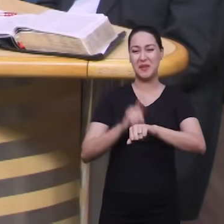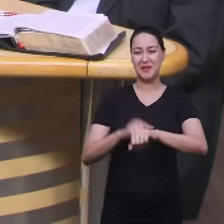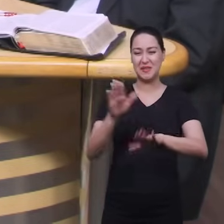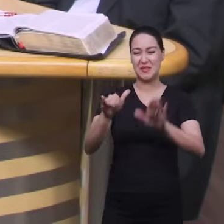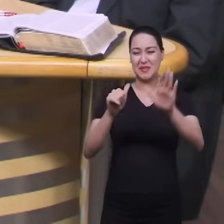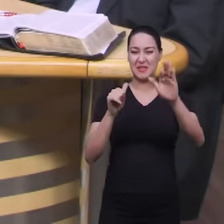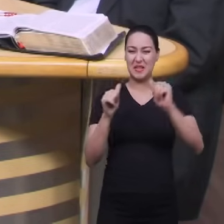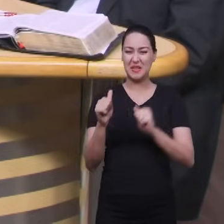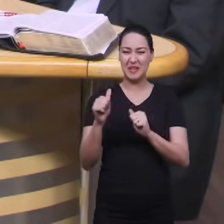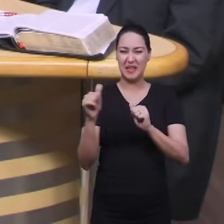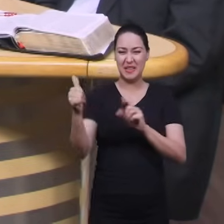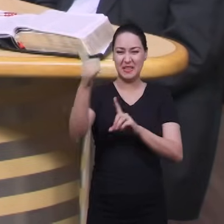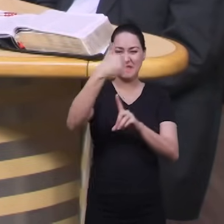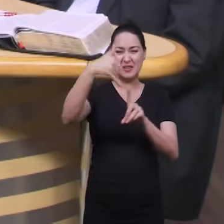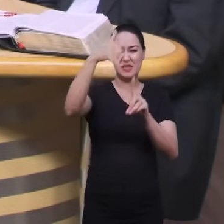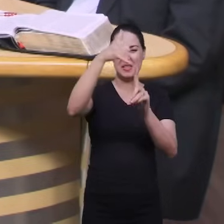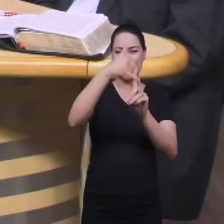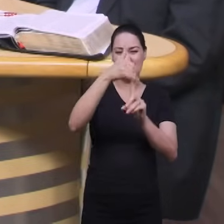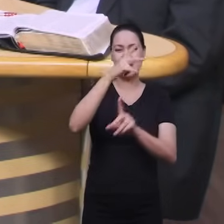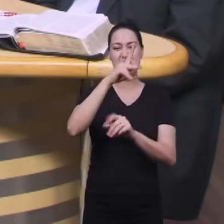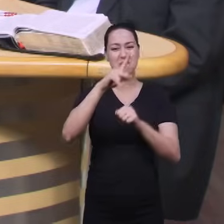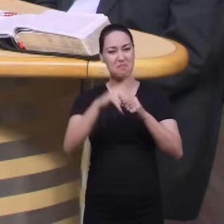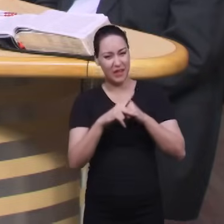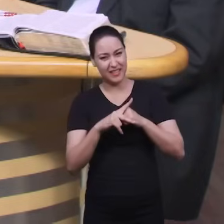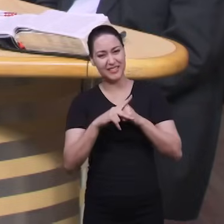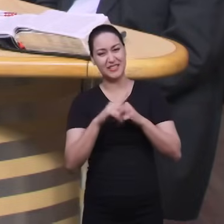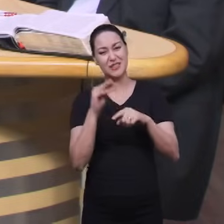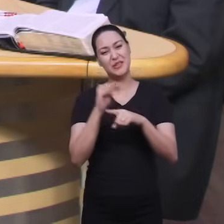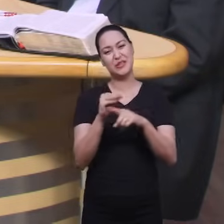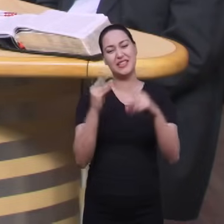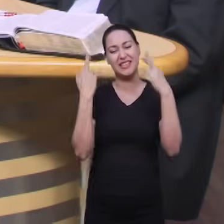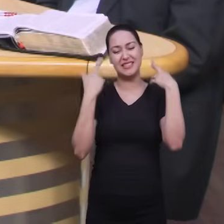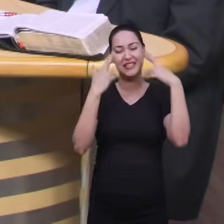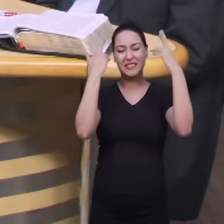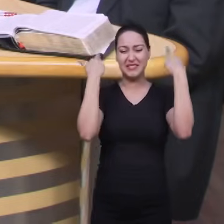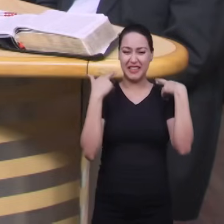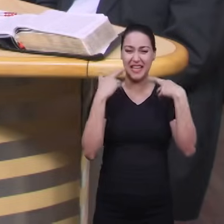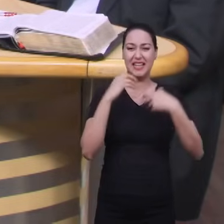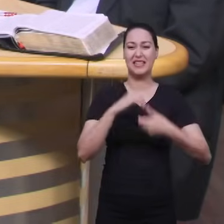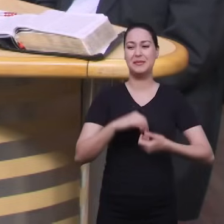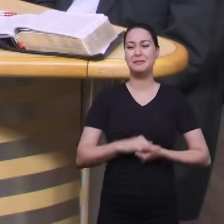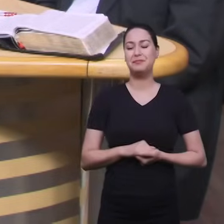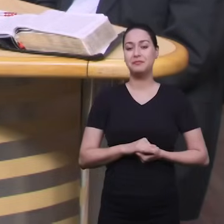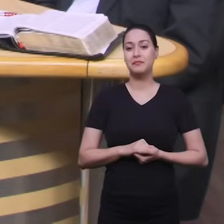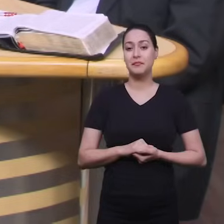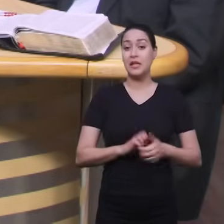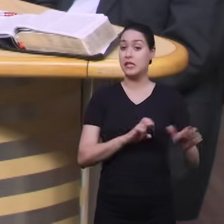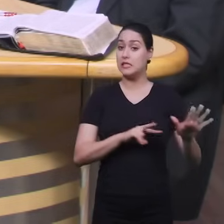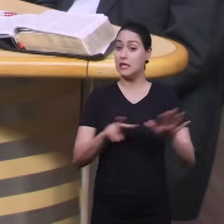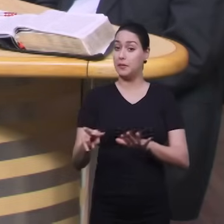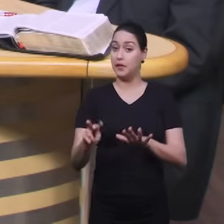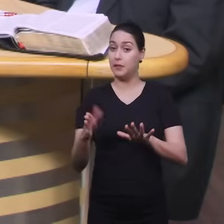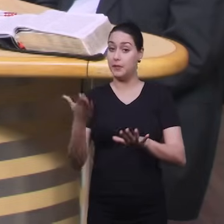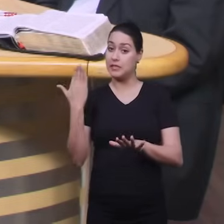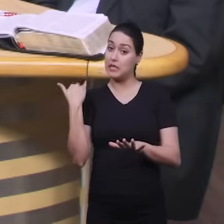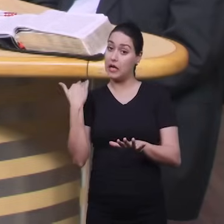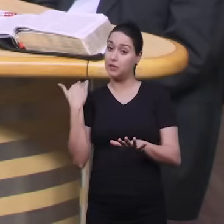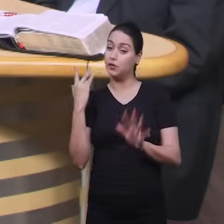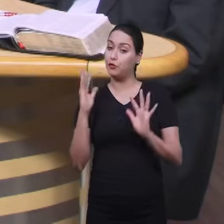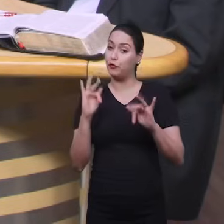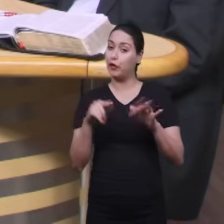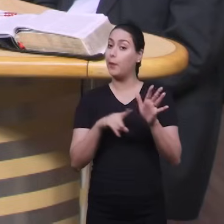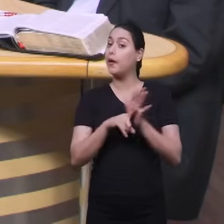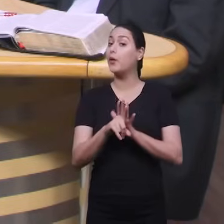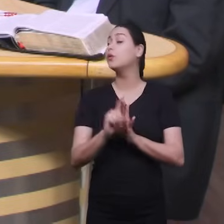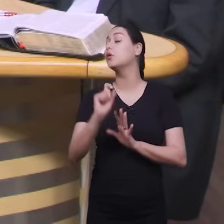ouro passou para Pedro Lia responsabilidade de cuidar das ovelhas mas nós terminamos o programa na semana passada como